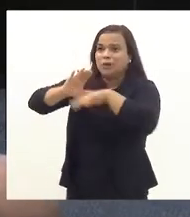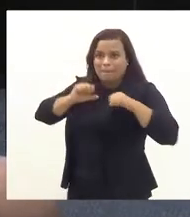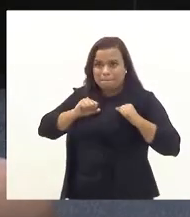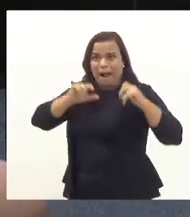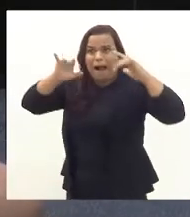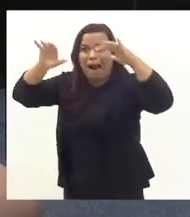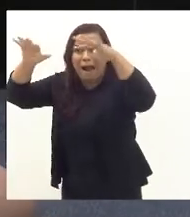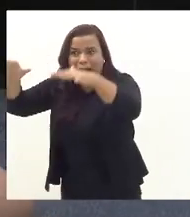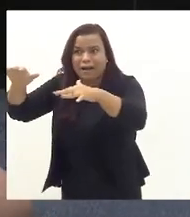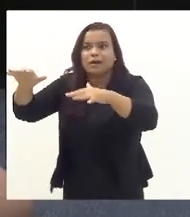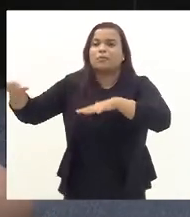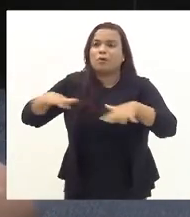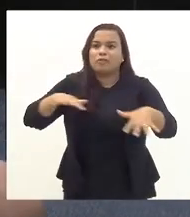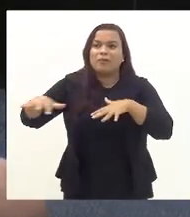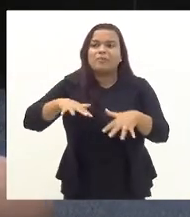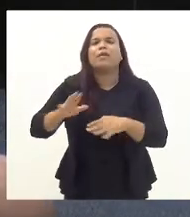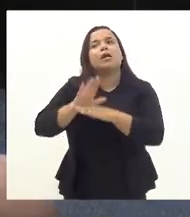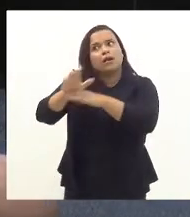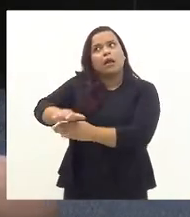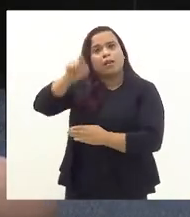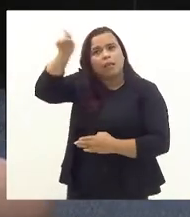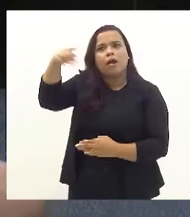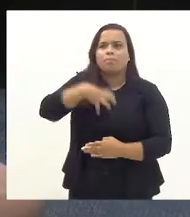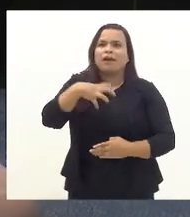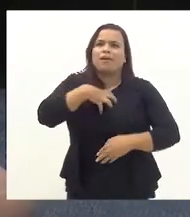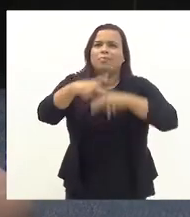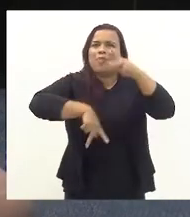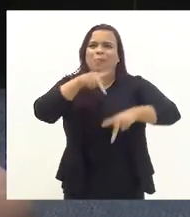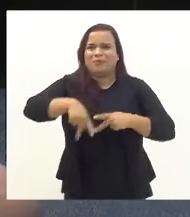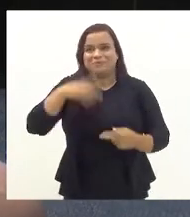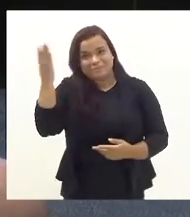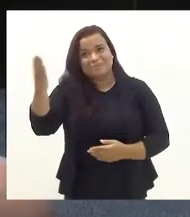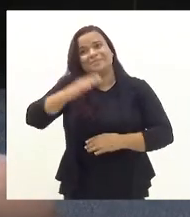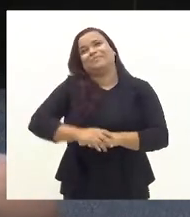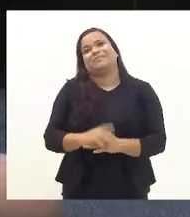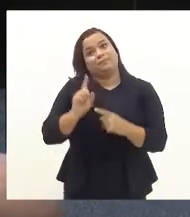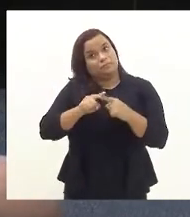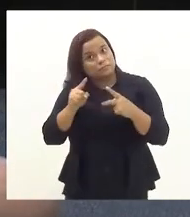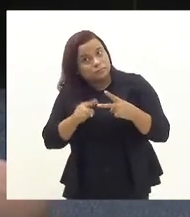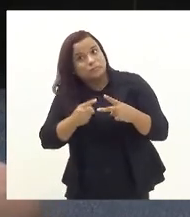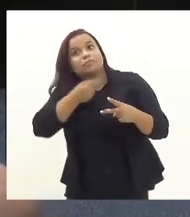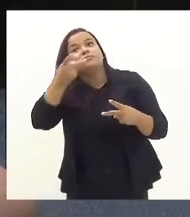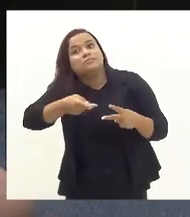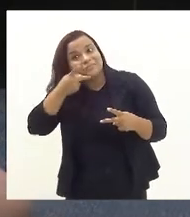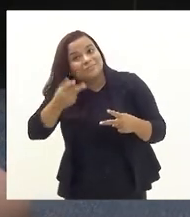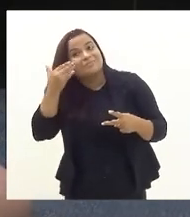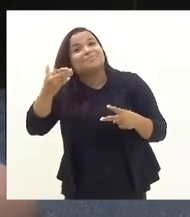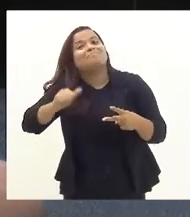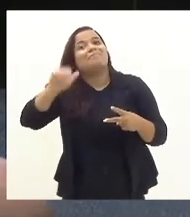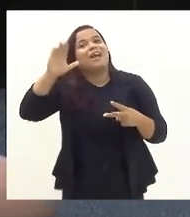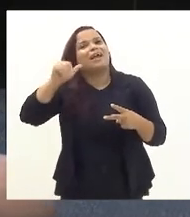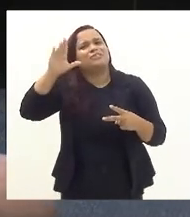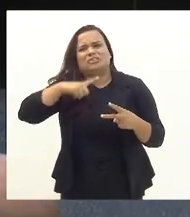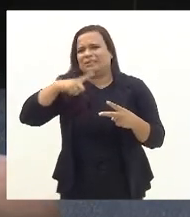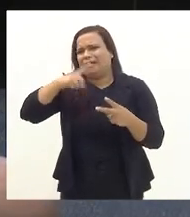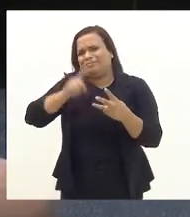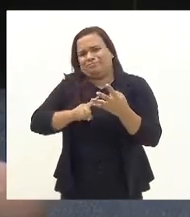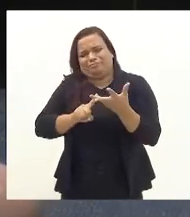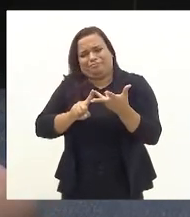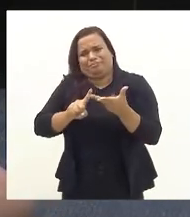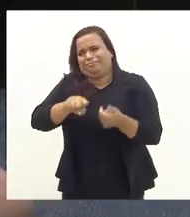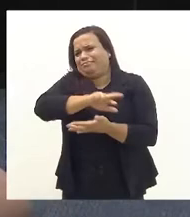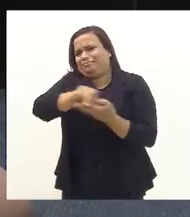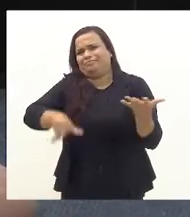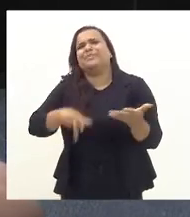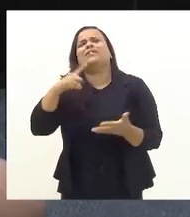torcidas do Brasil se mobilizaram para ajudar o povo baiano. Isso são só duas que estavam mais em evidência. Fora outras e outras que